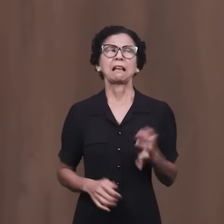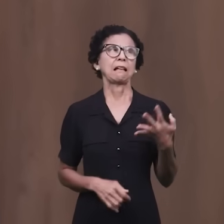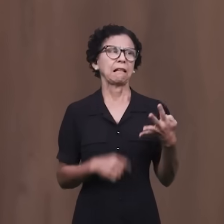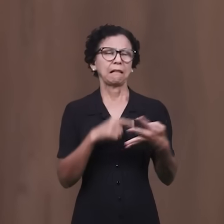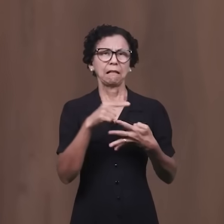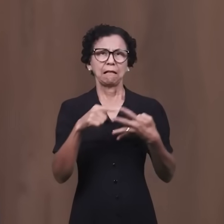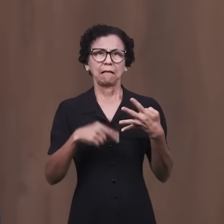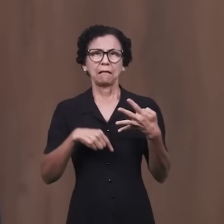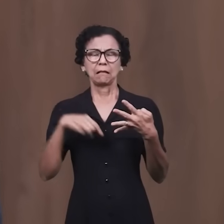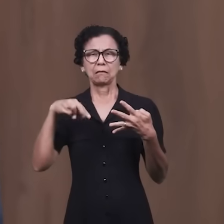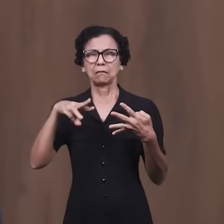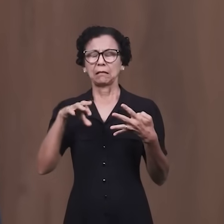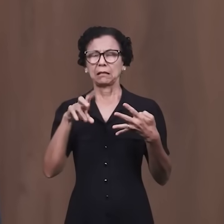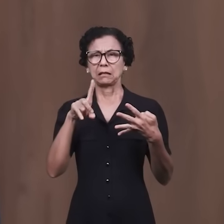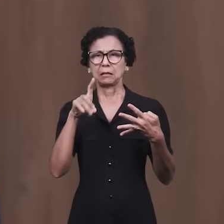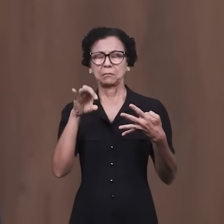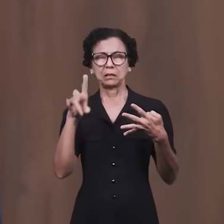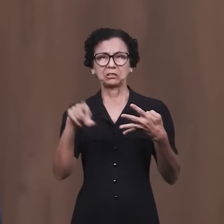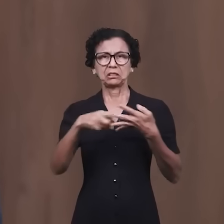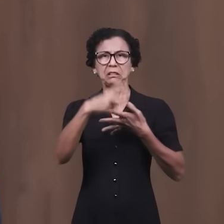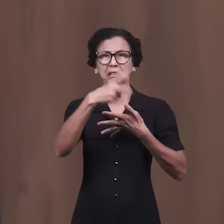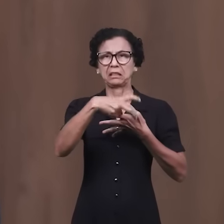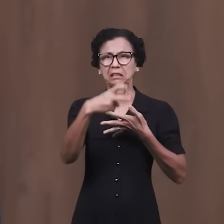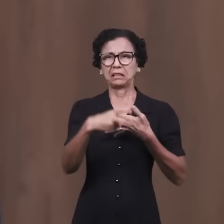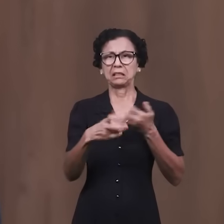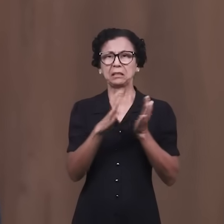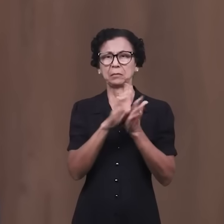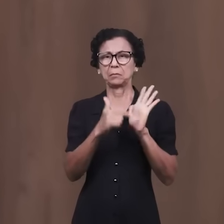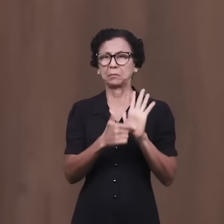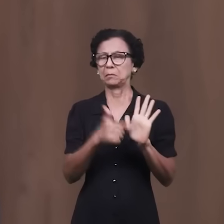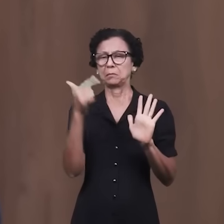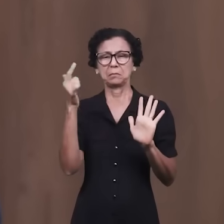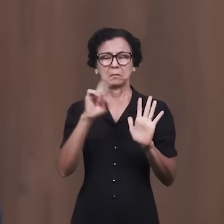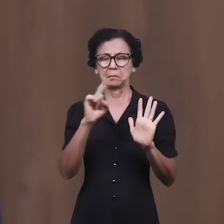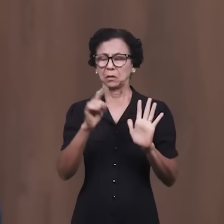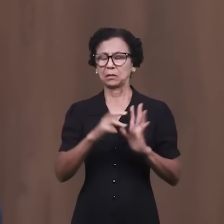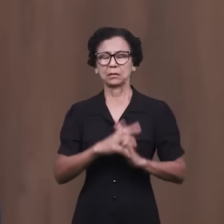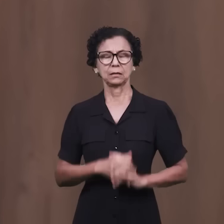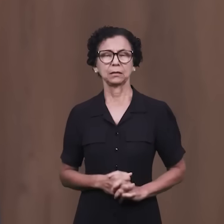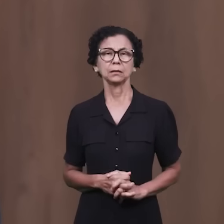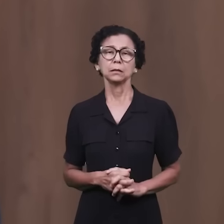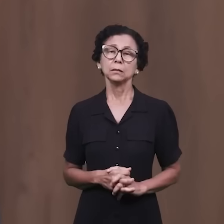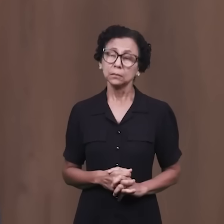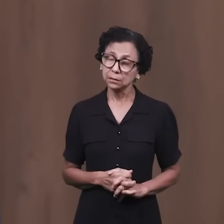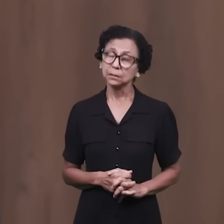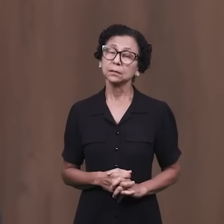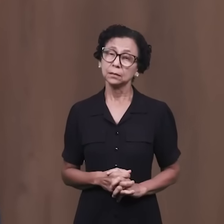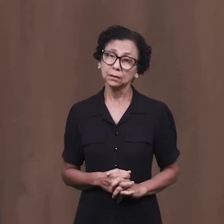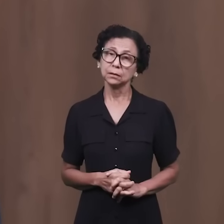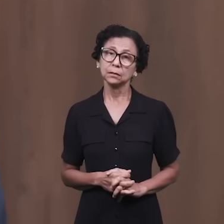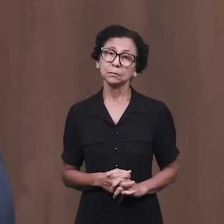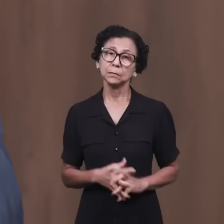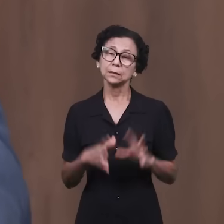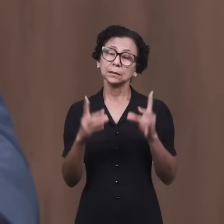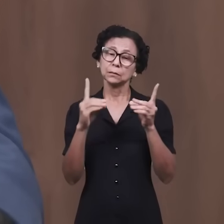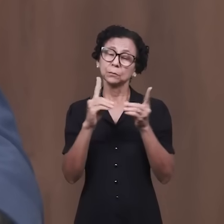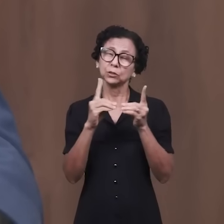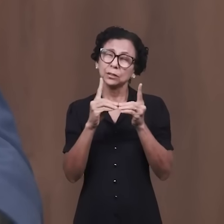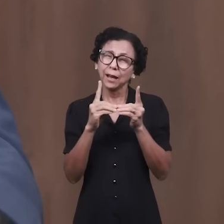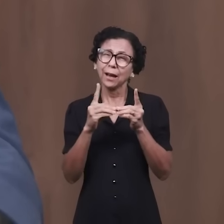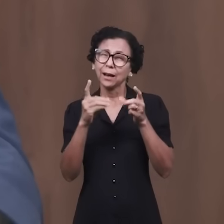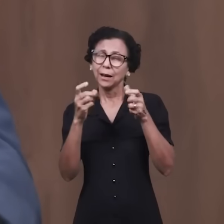quarta e quinta medida não está na Bíblia. Sim, não está. Mas nós estamos usando uma linguagem didática para dizer a você o que é